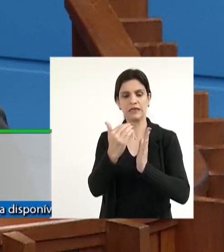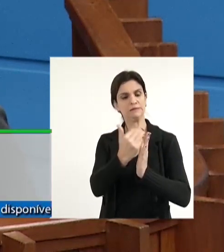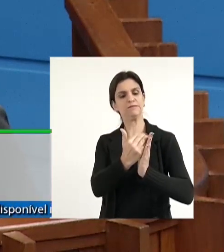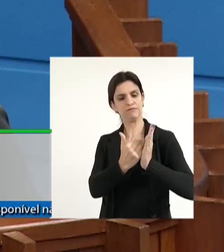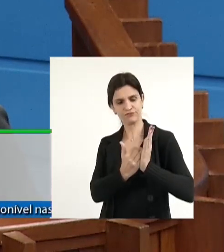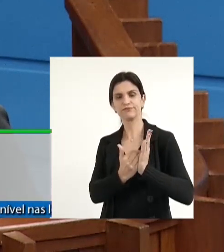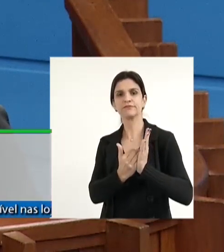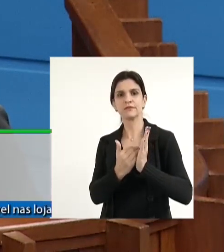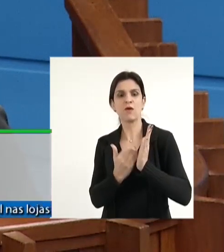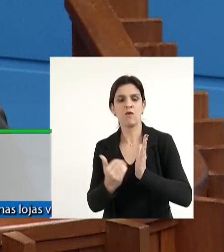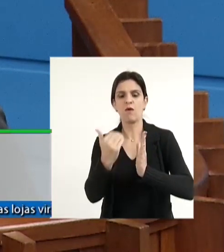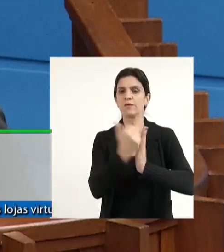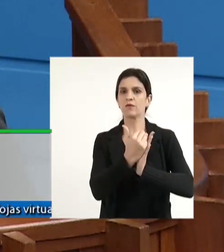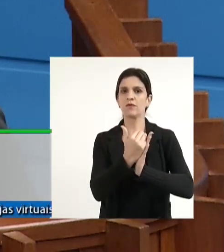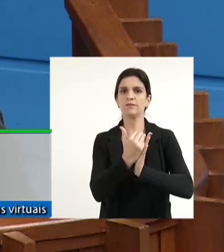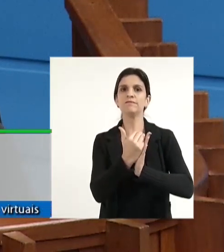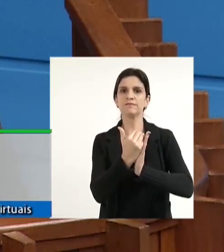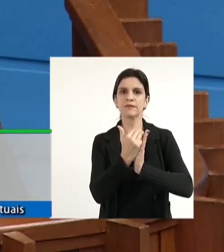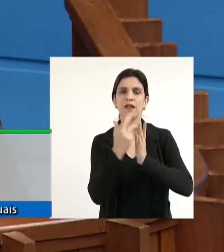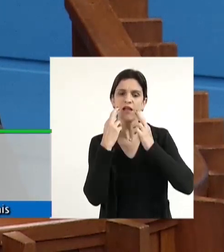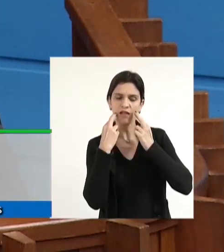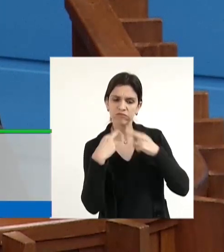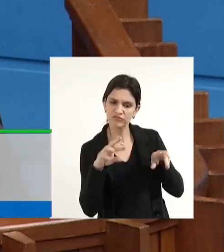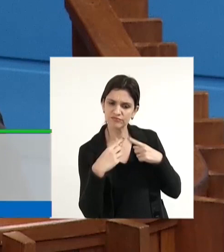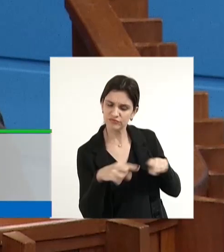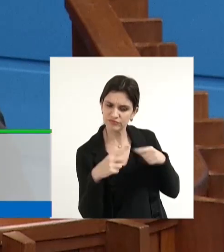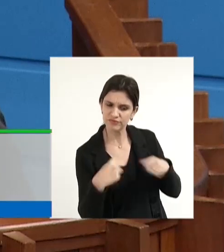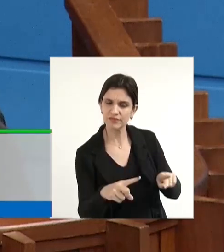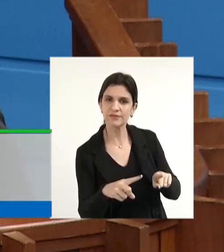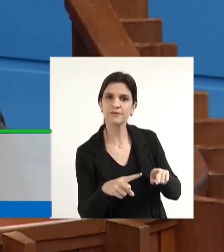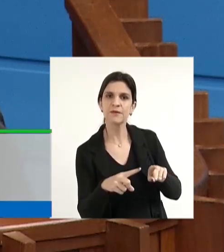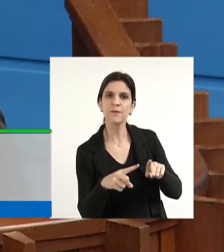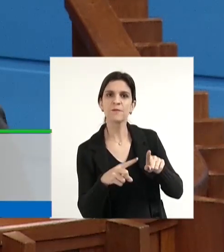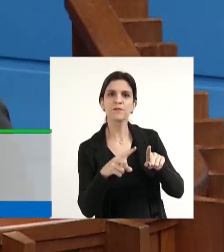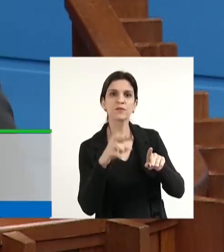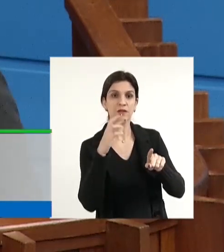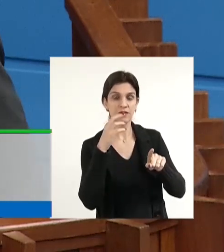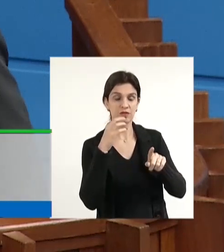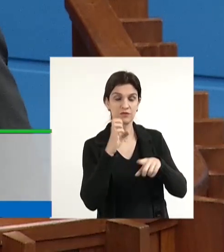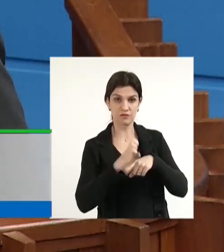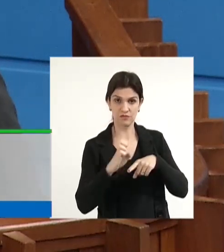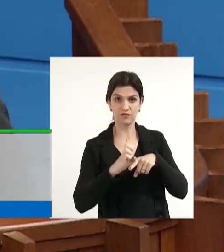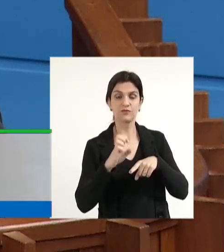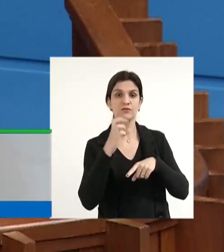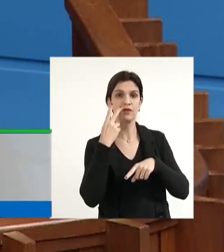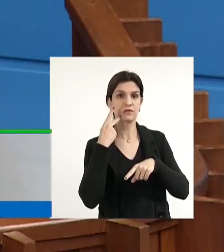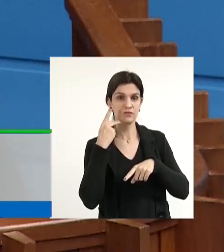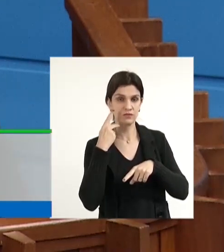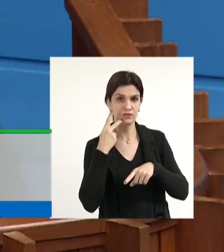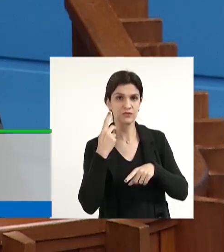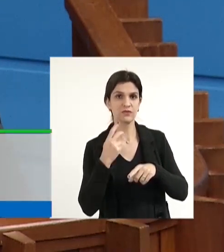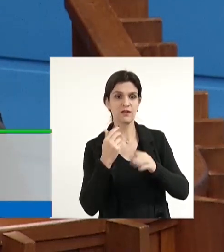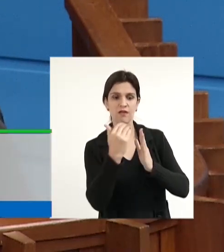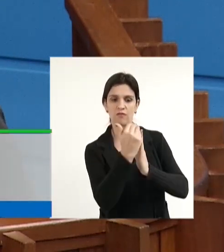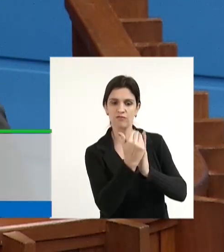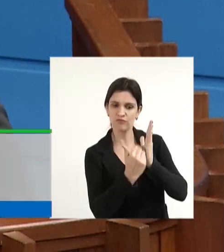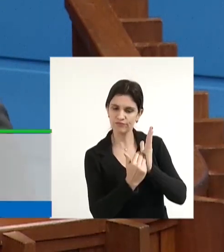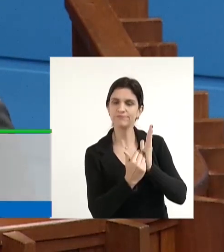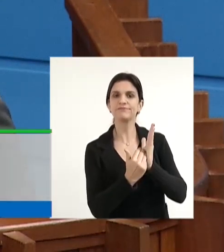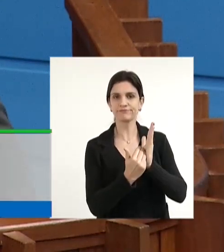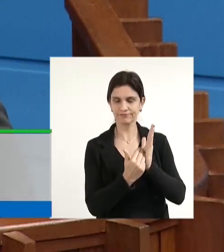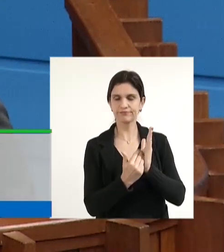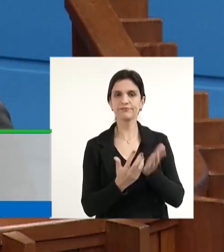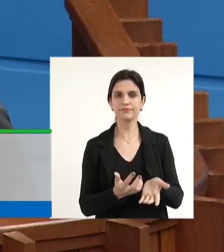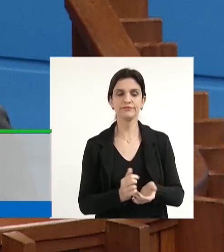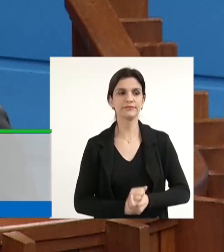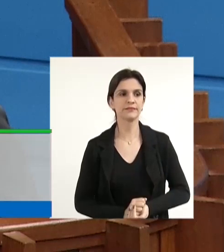aos nossos parlamentares federais, os 8 deputados federais e os 3 senadores, porque eles é que podem, eles é que estão lá para